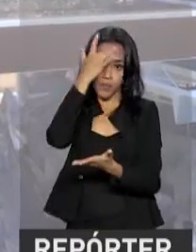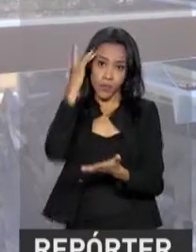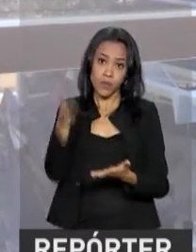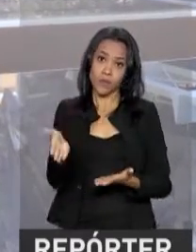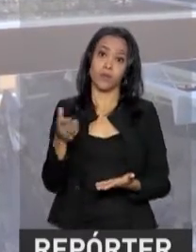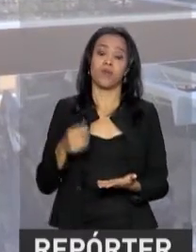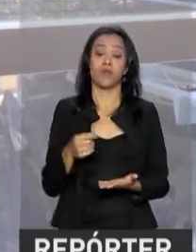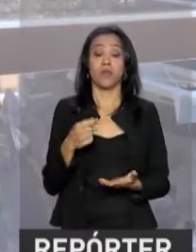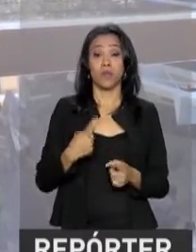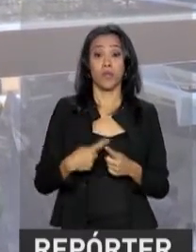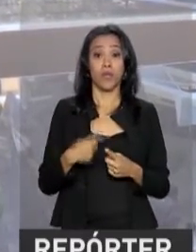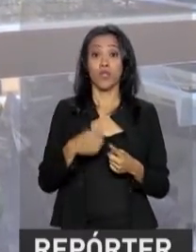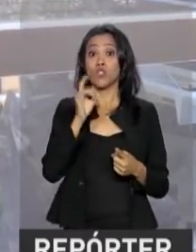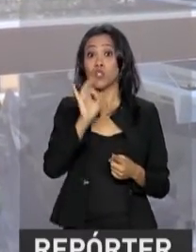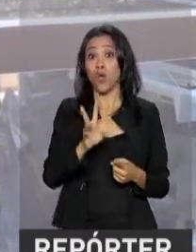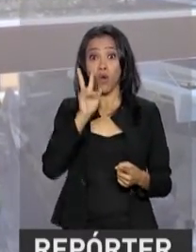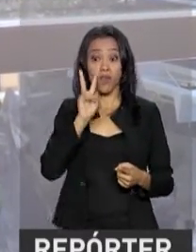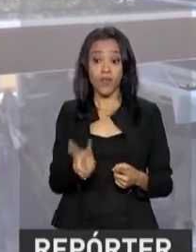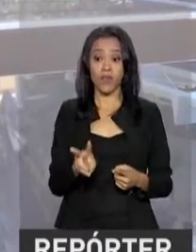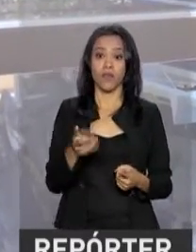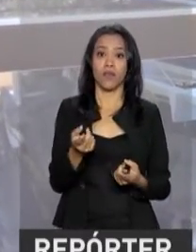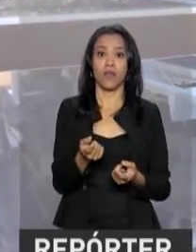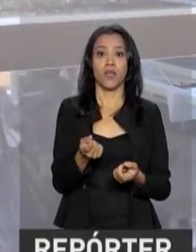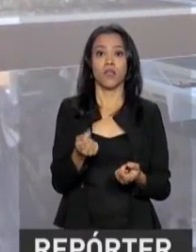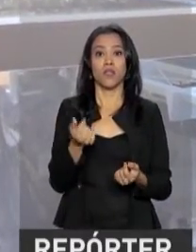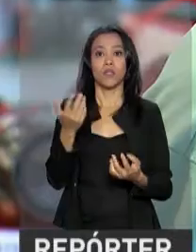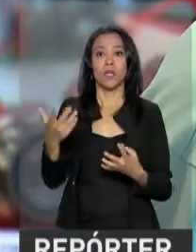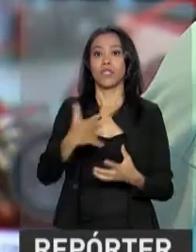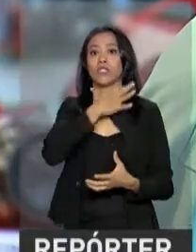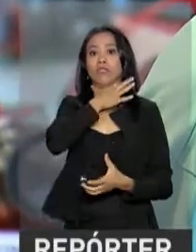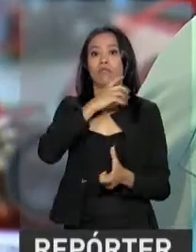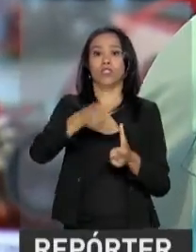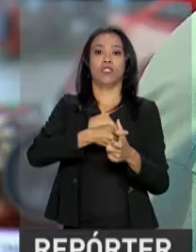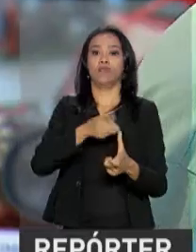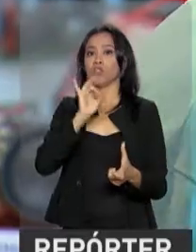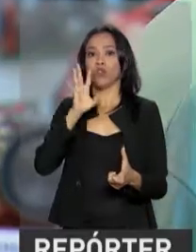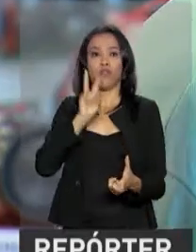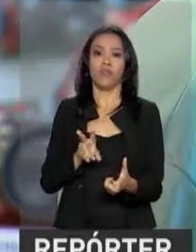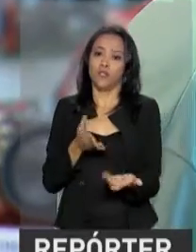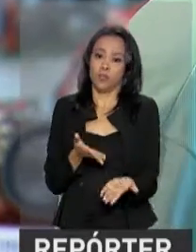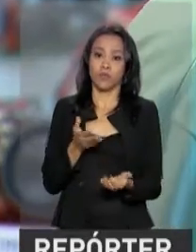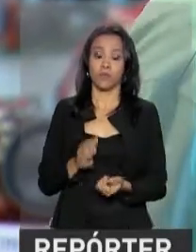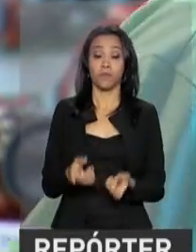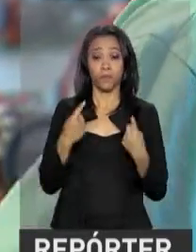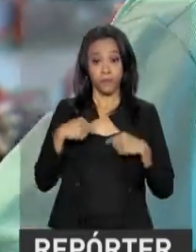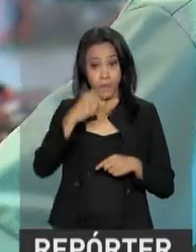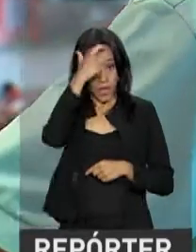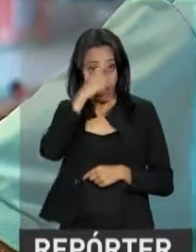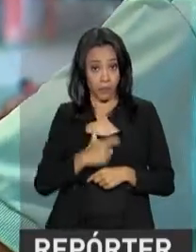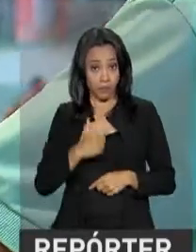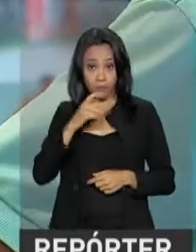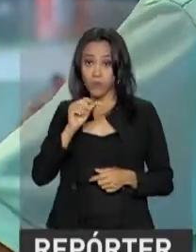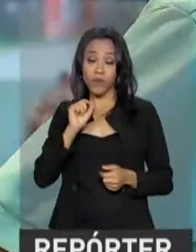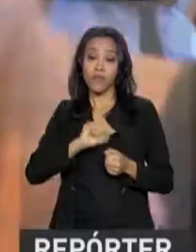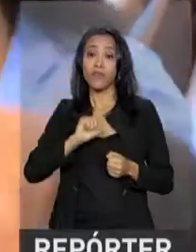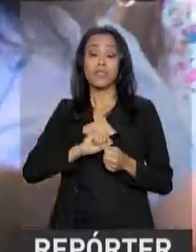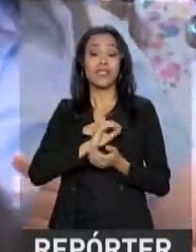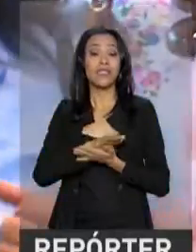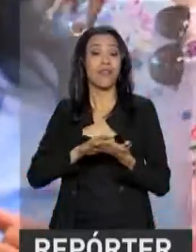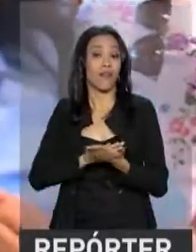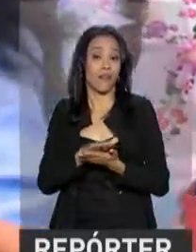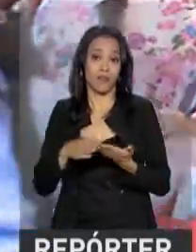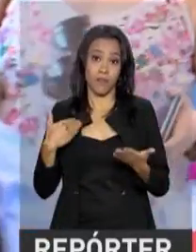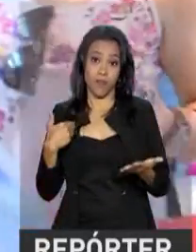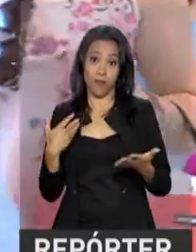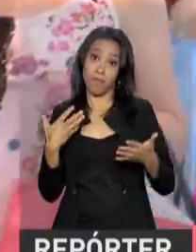hoje nós consegue enxergar apenas um lado da inadimplência do consumidor não vai precisar fazer nada para entrar no cadastro positivo também